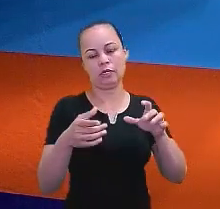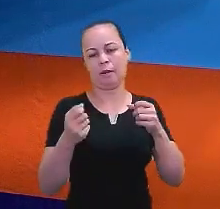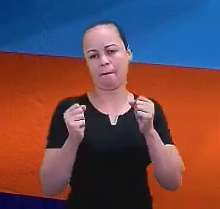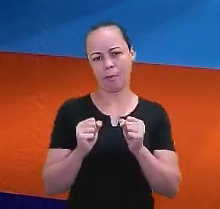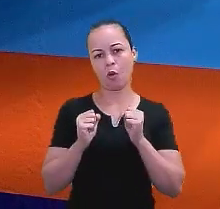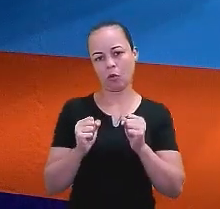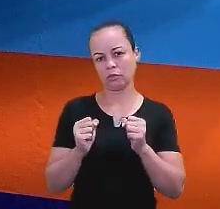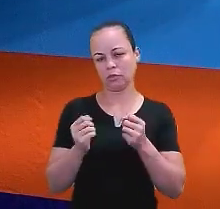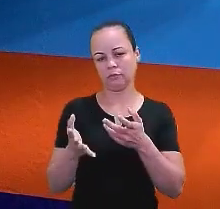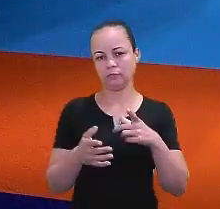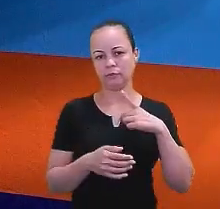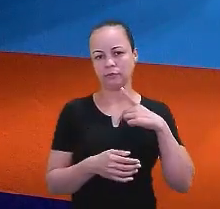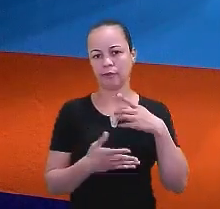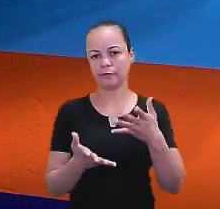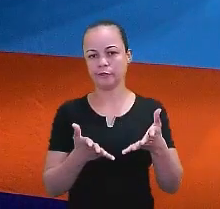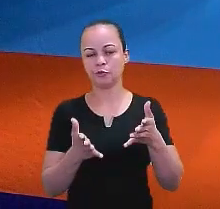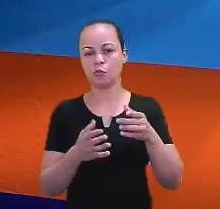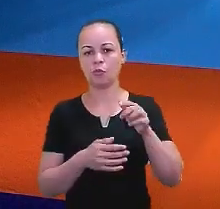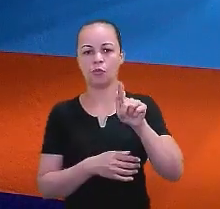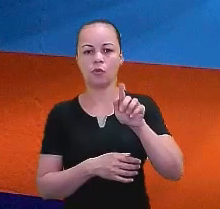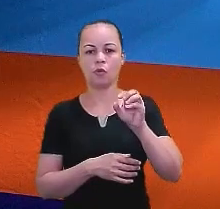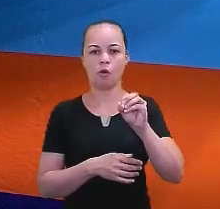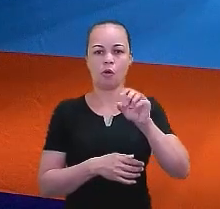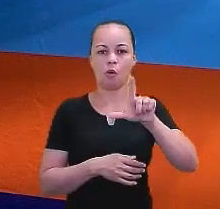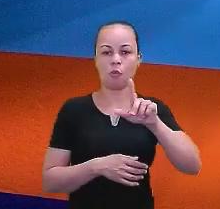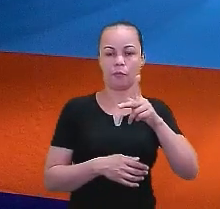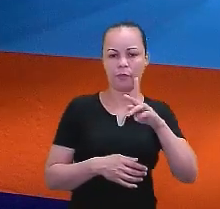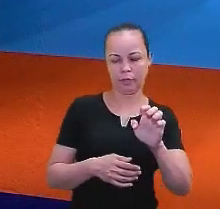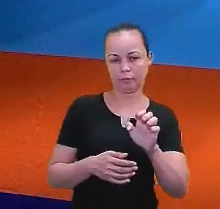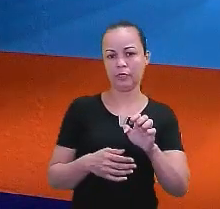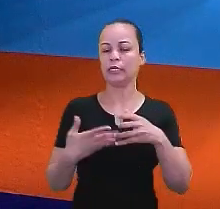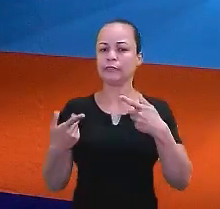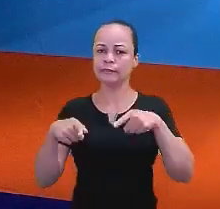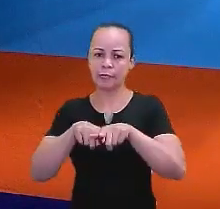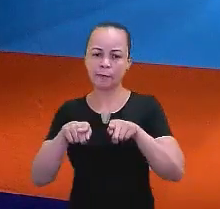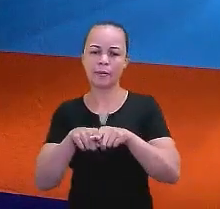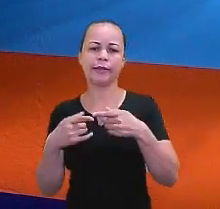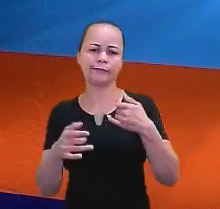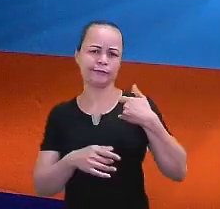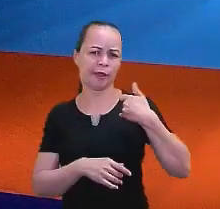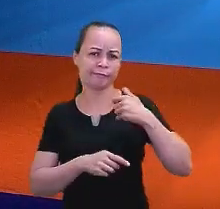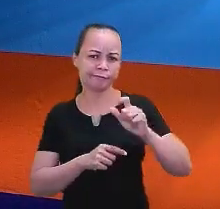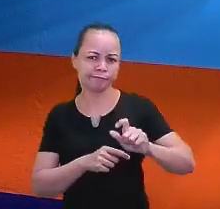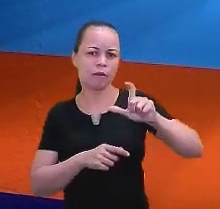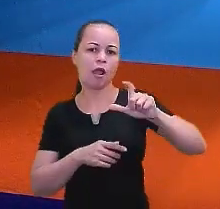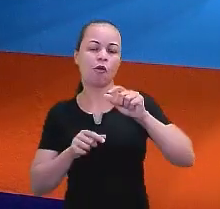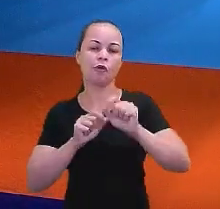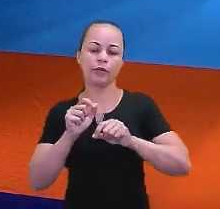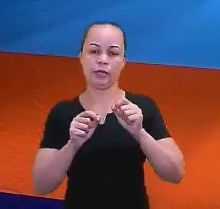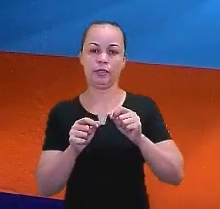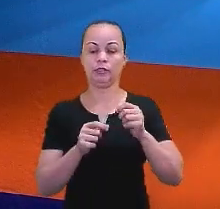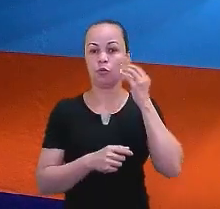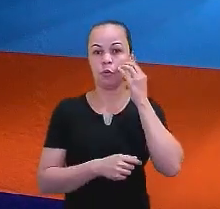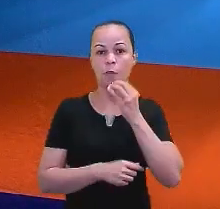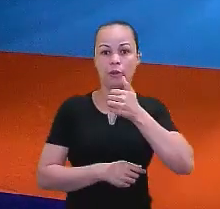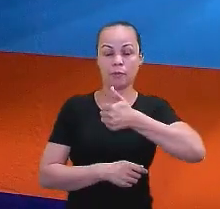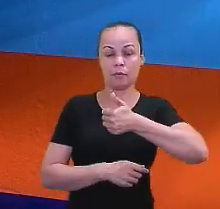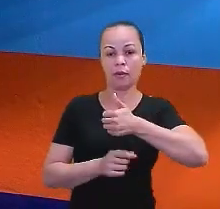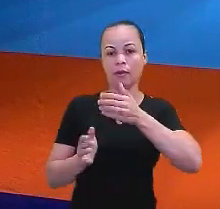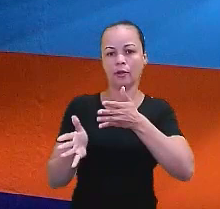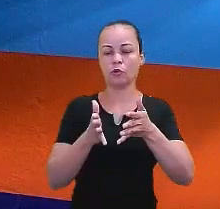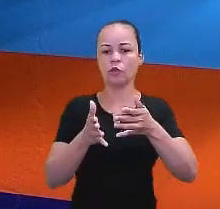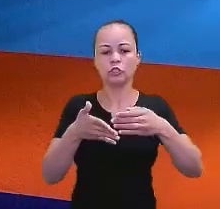como um golpe. O golpe da maioridade para que Dom Pedro II ele chegue, ascenda ao